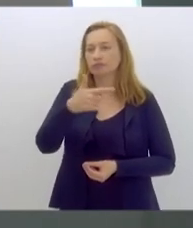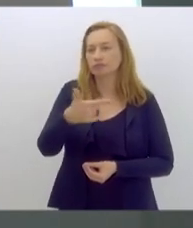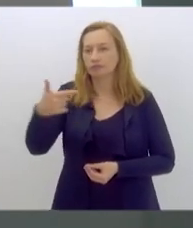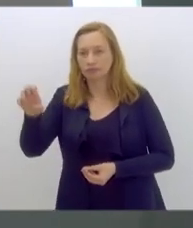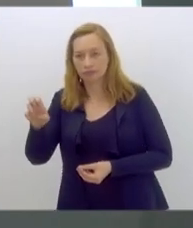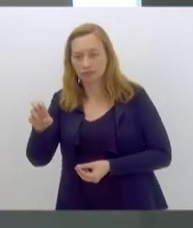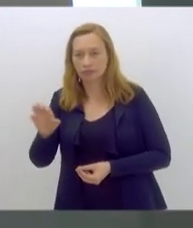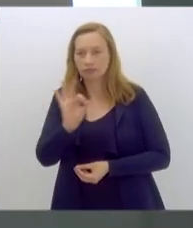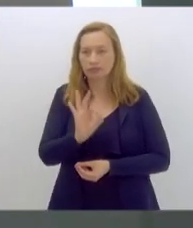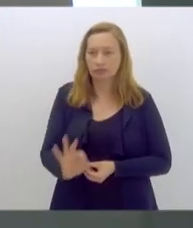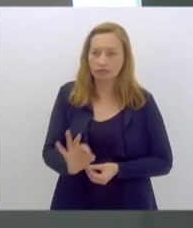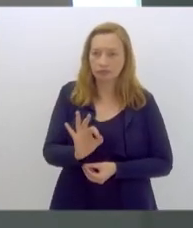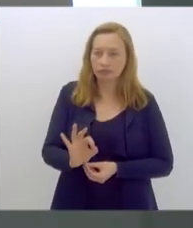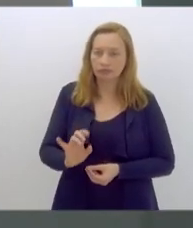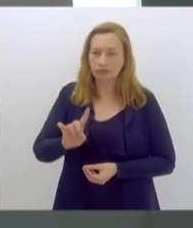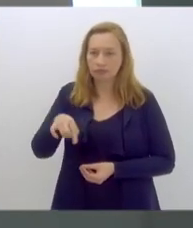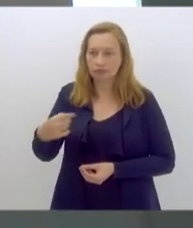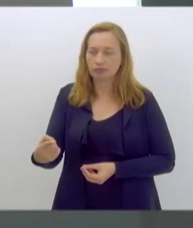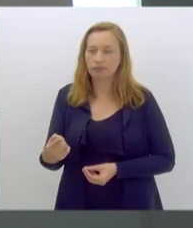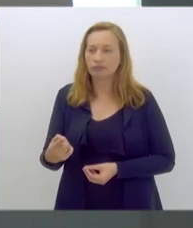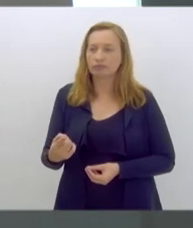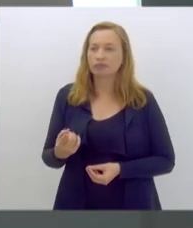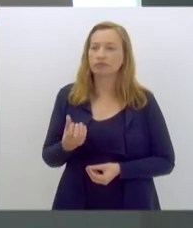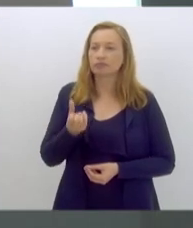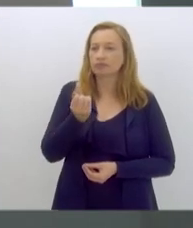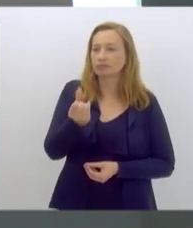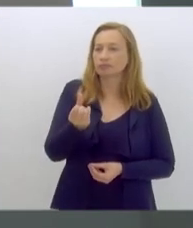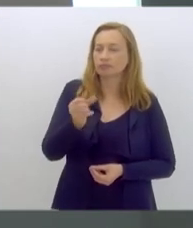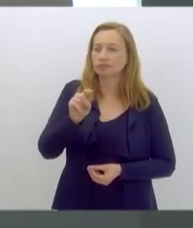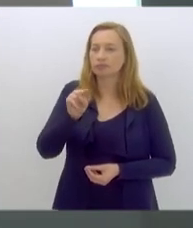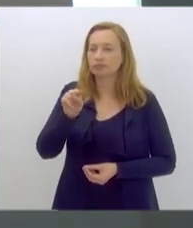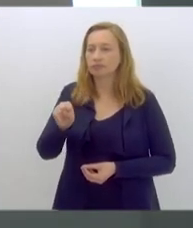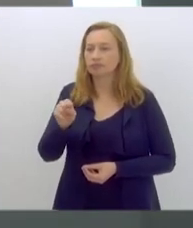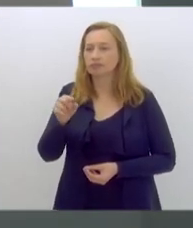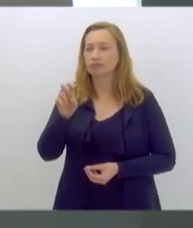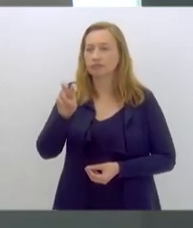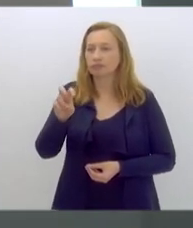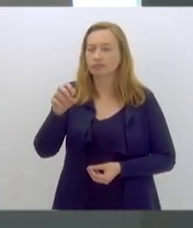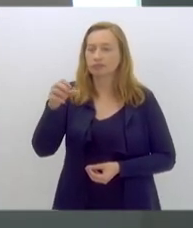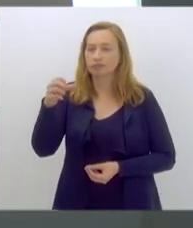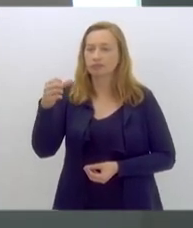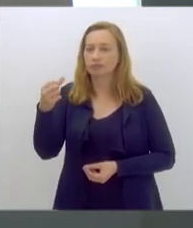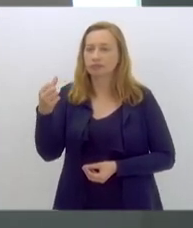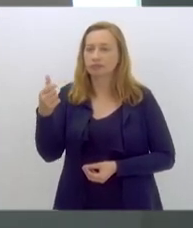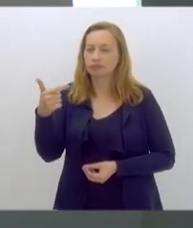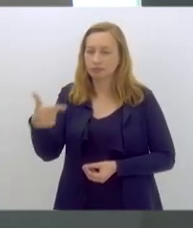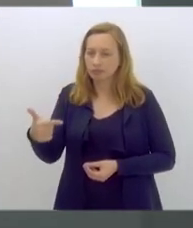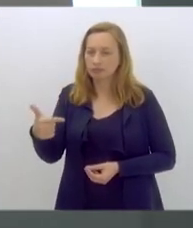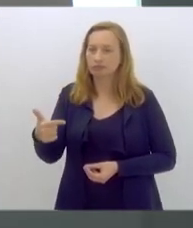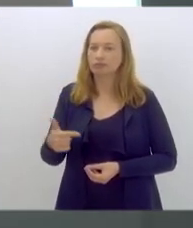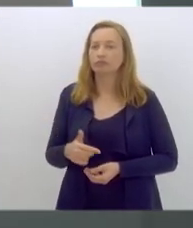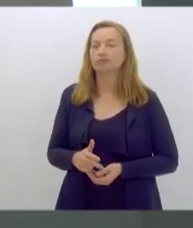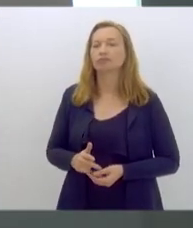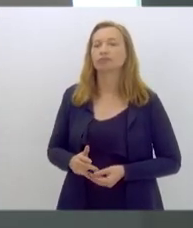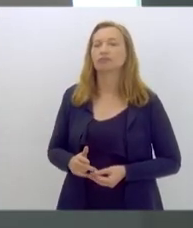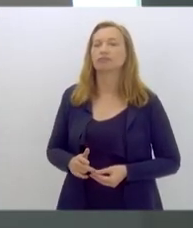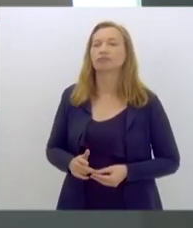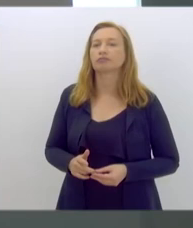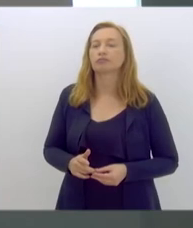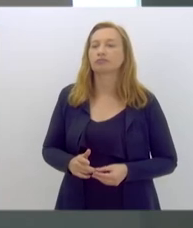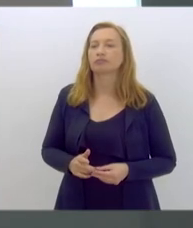25% do restante o que dá 6.52 eu achei que era isso mas podia estar errado